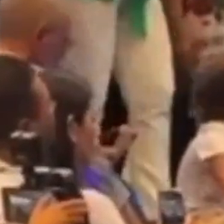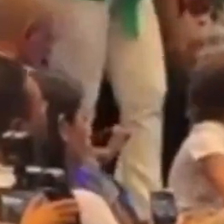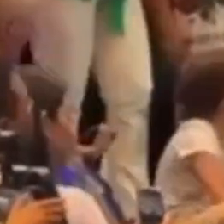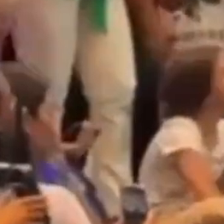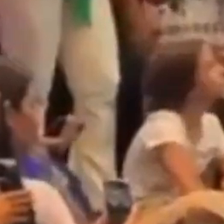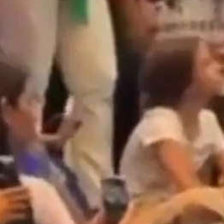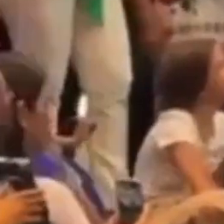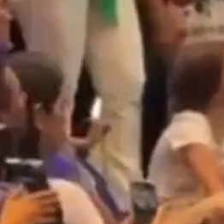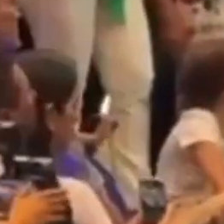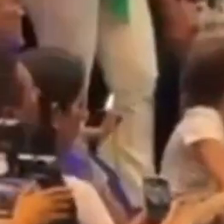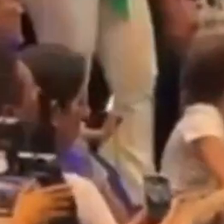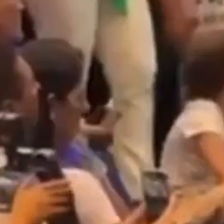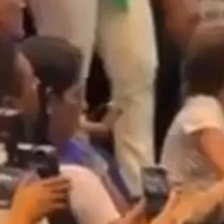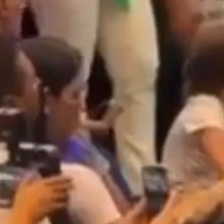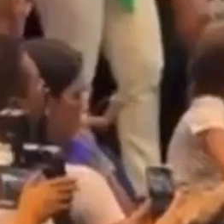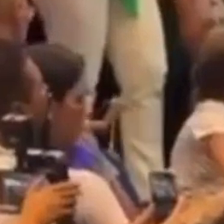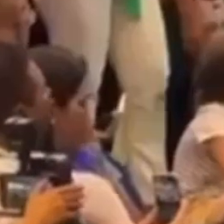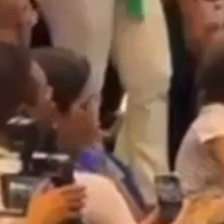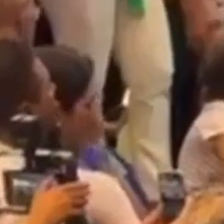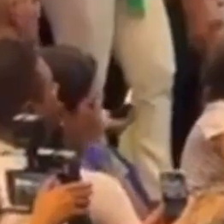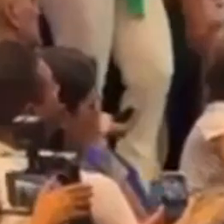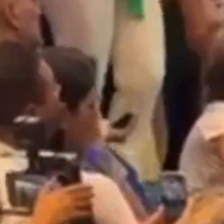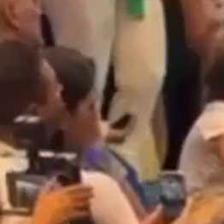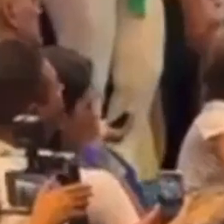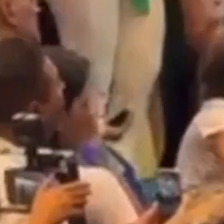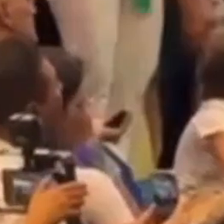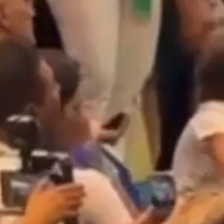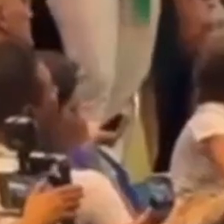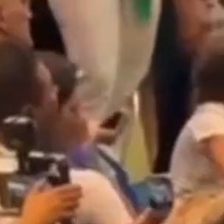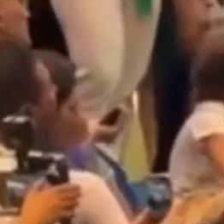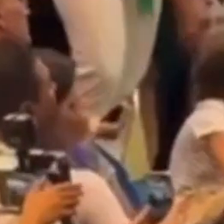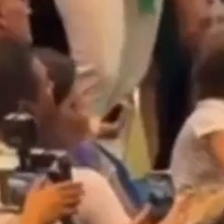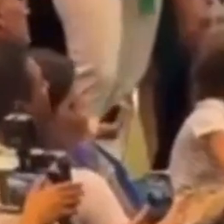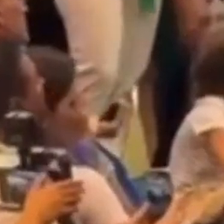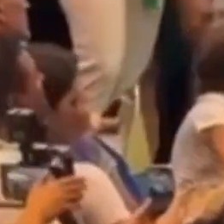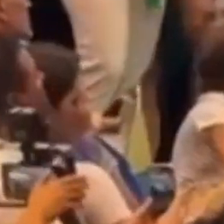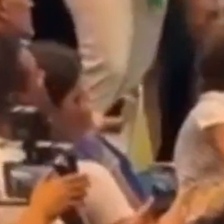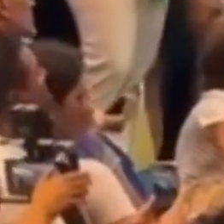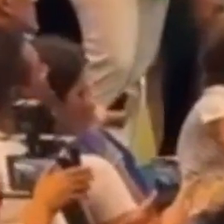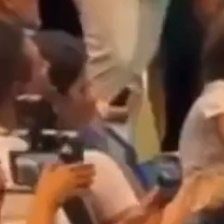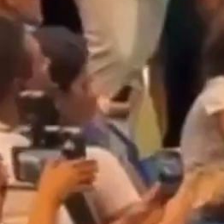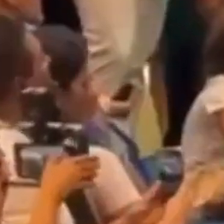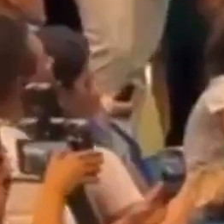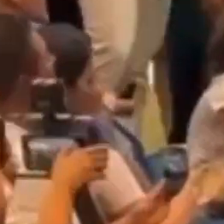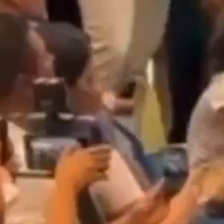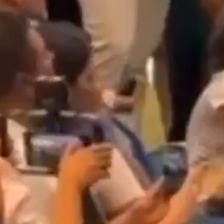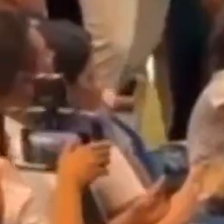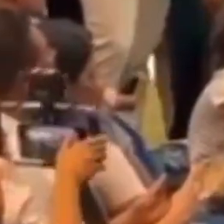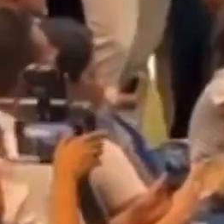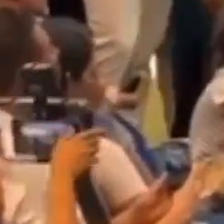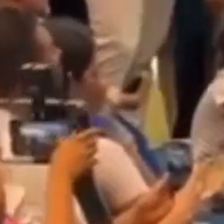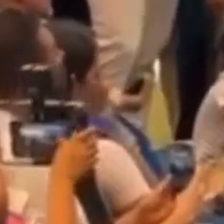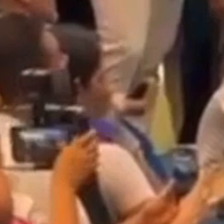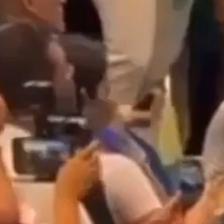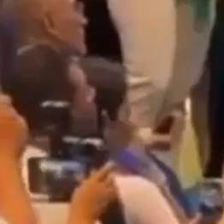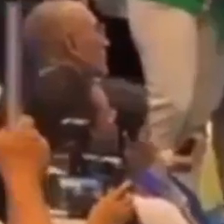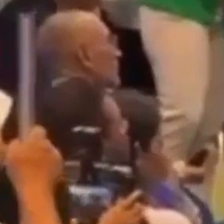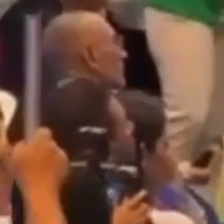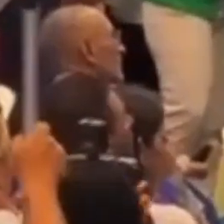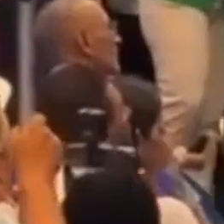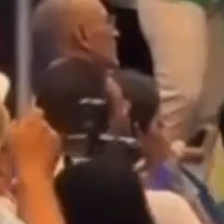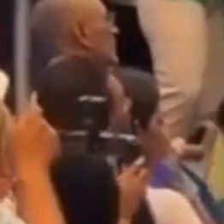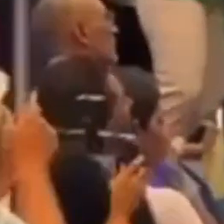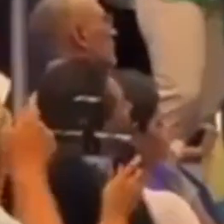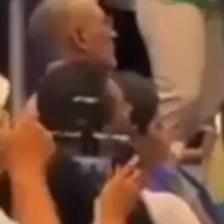Tasso Gereissati, com que eu procuramos governar o nosso estado, hoje no Ceará não se realiza uma obra pública sem pagar propina.